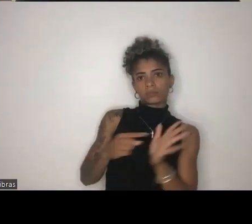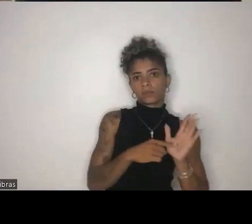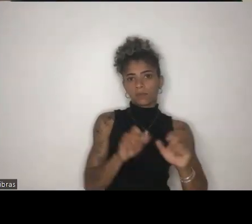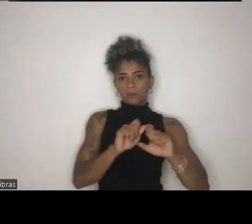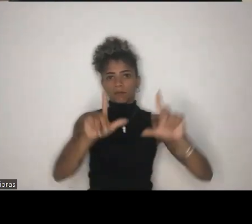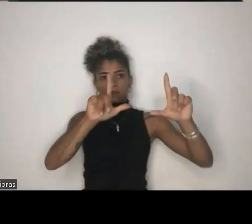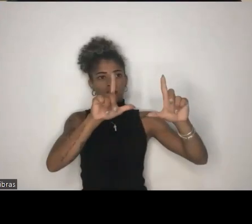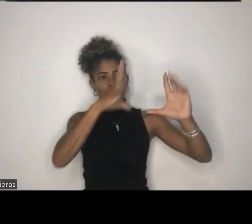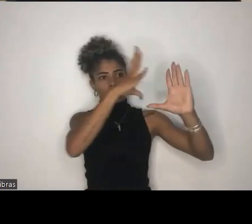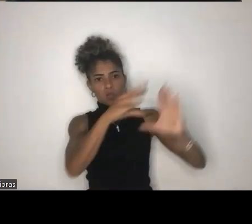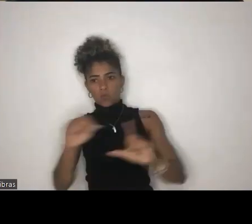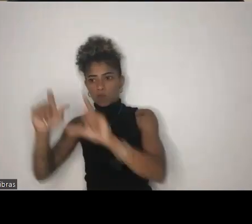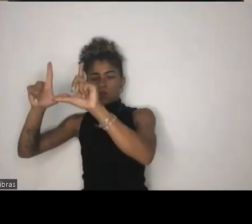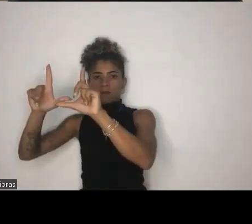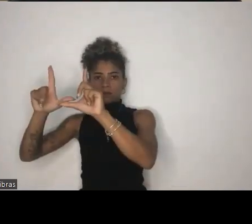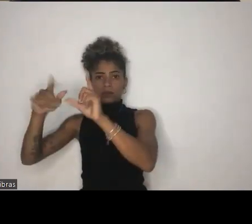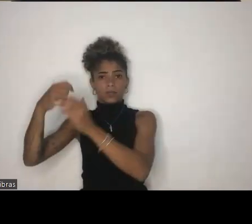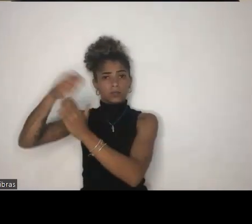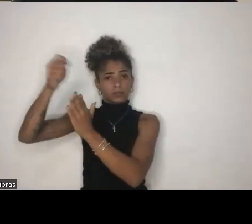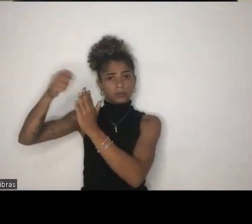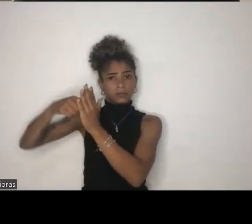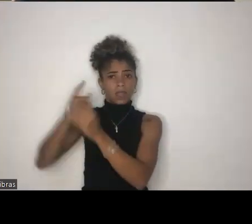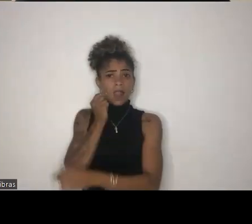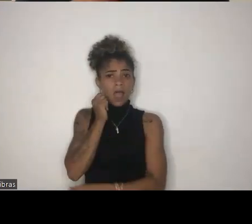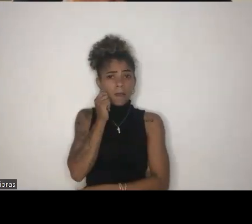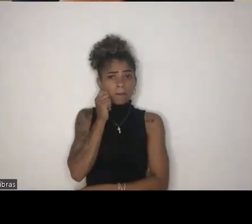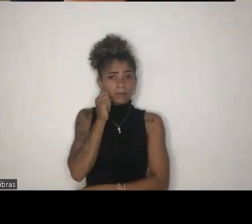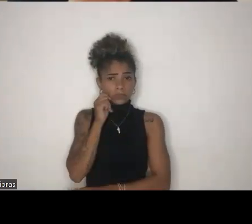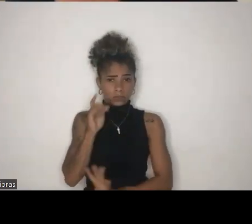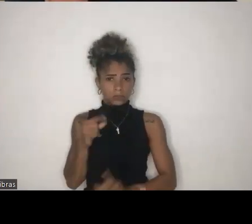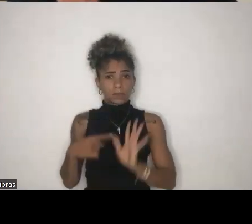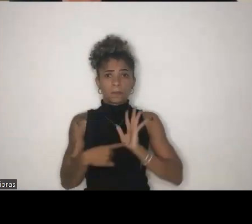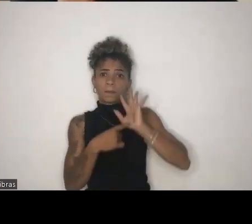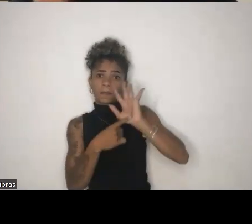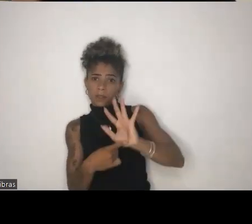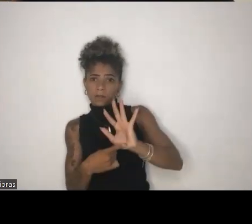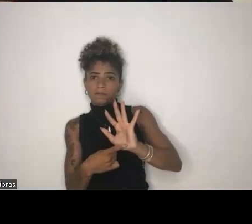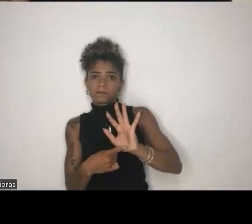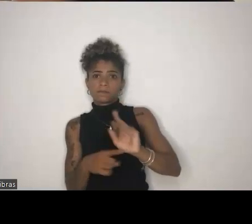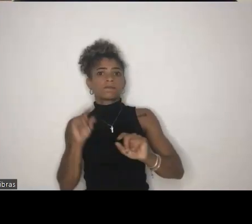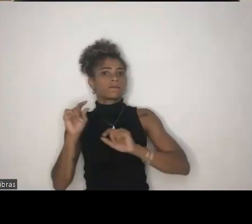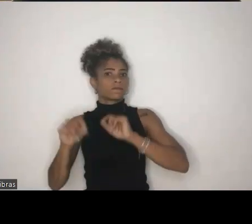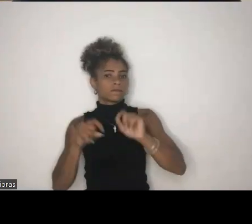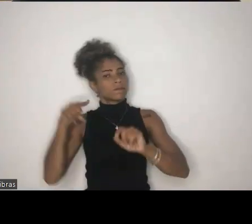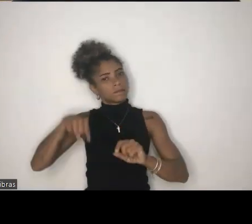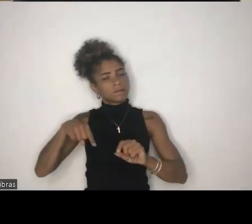Caravaggio né de lápis em grafite justamente para mostrar para vocês assim que que esse desafio técnico